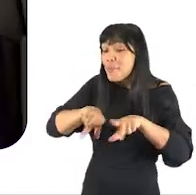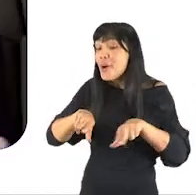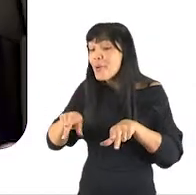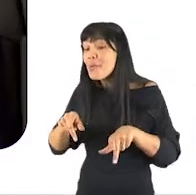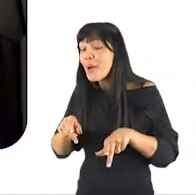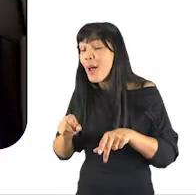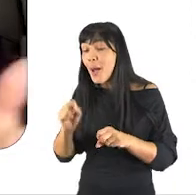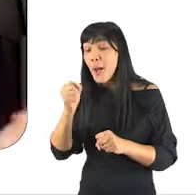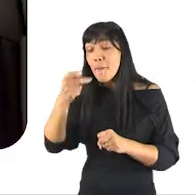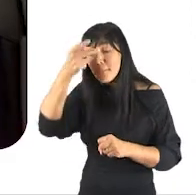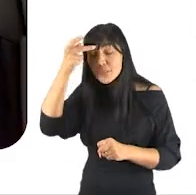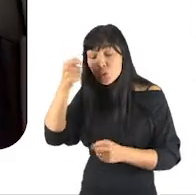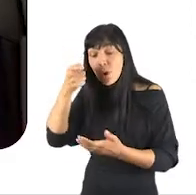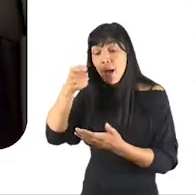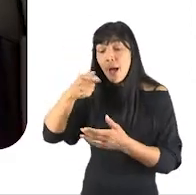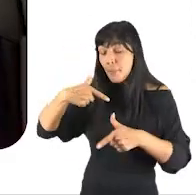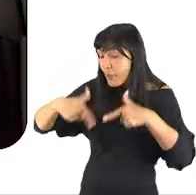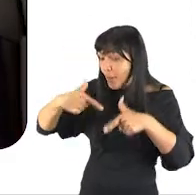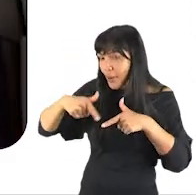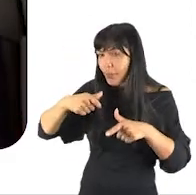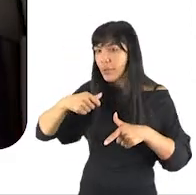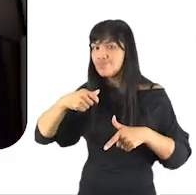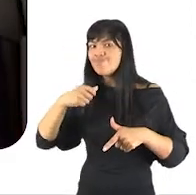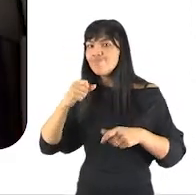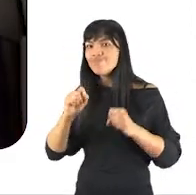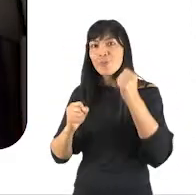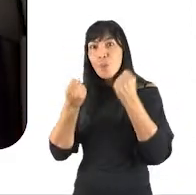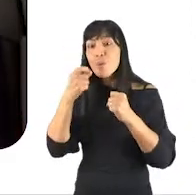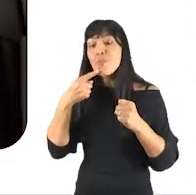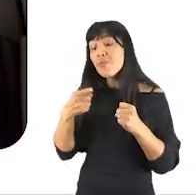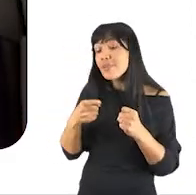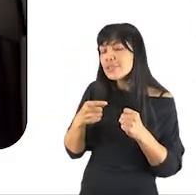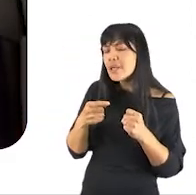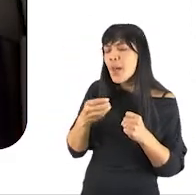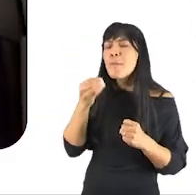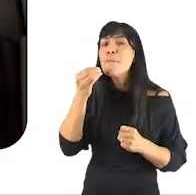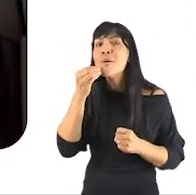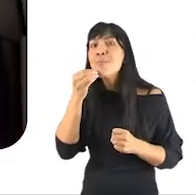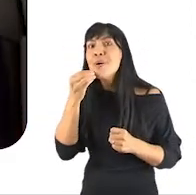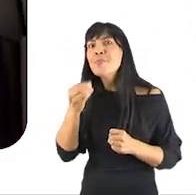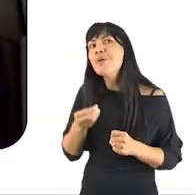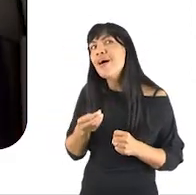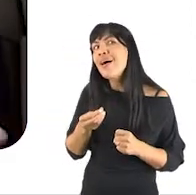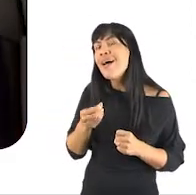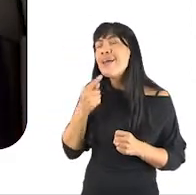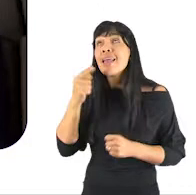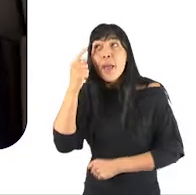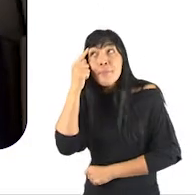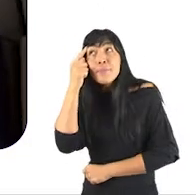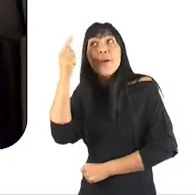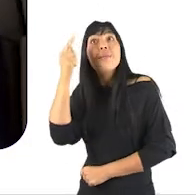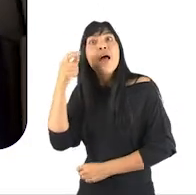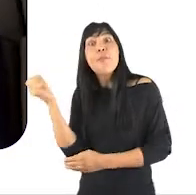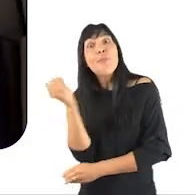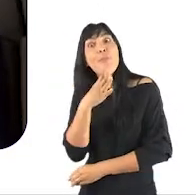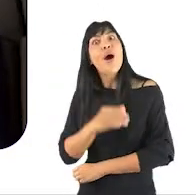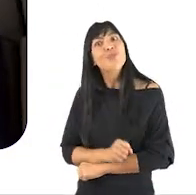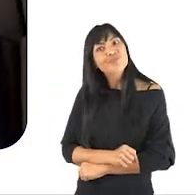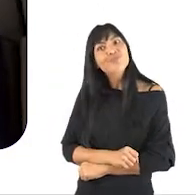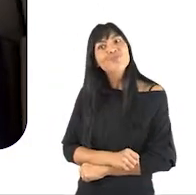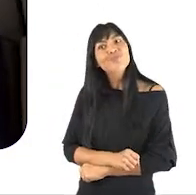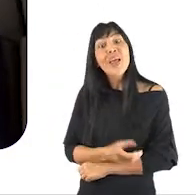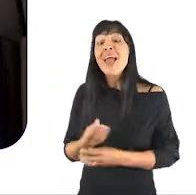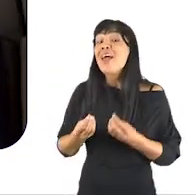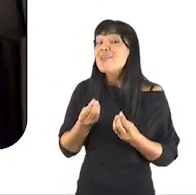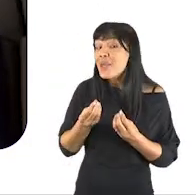diferentes funcionários ou os diferentes trabalhadores fazerem experimentações, trazerem ideias inovadoras?